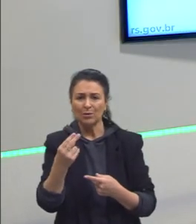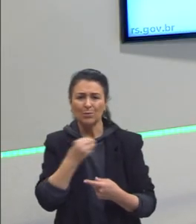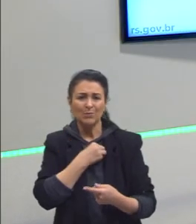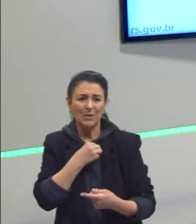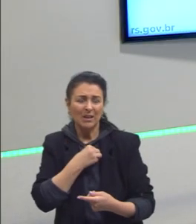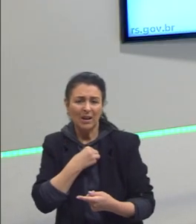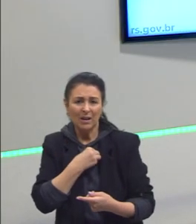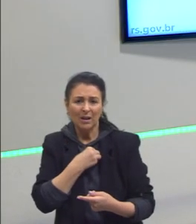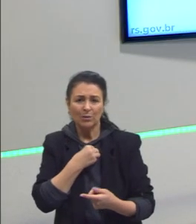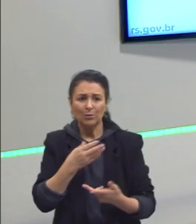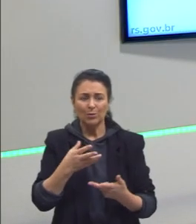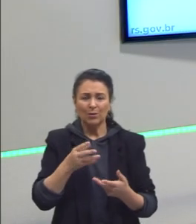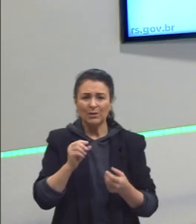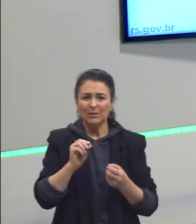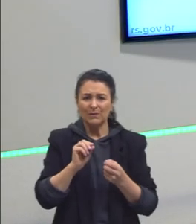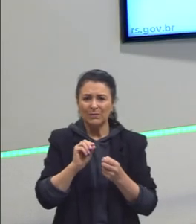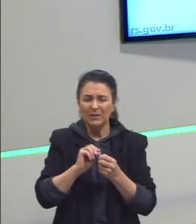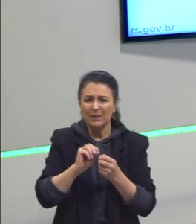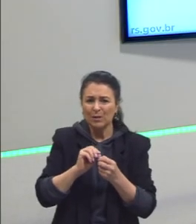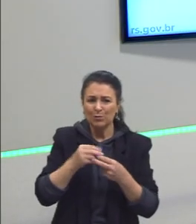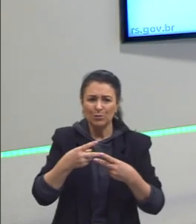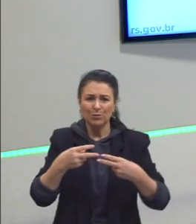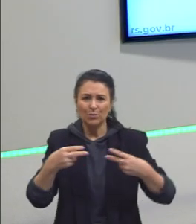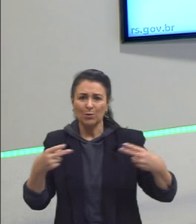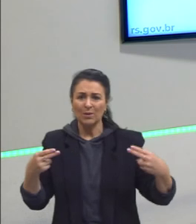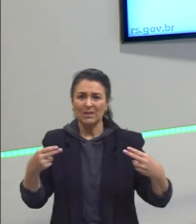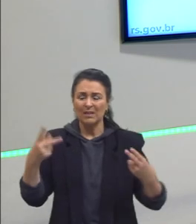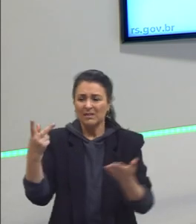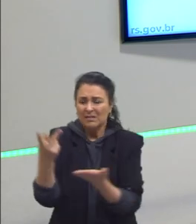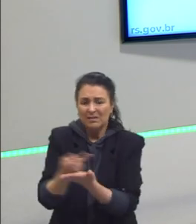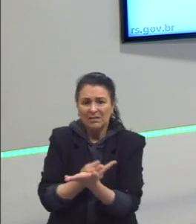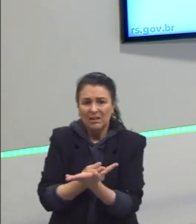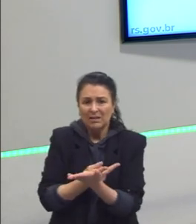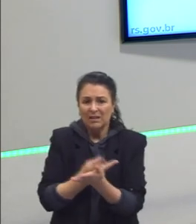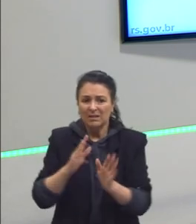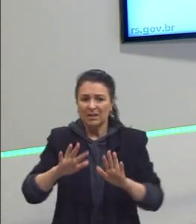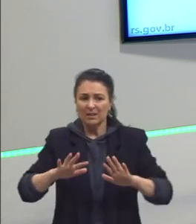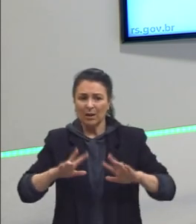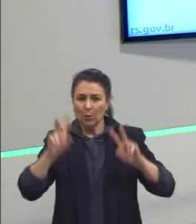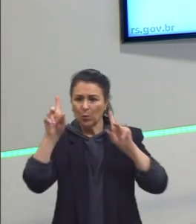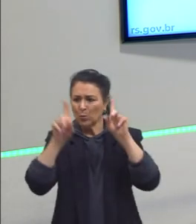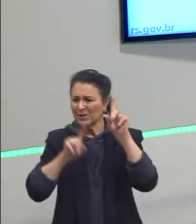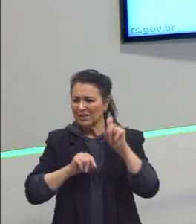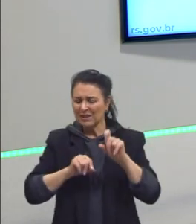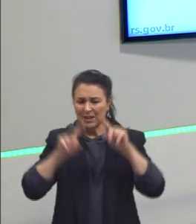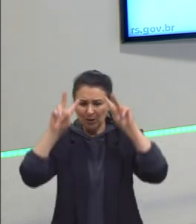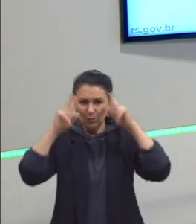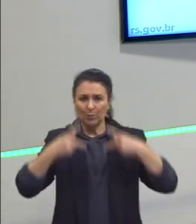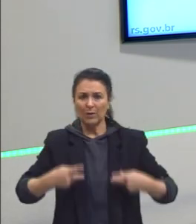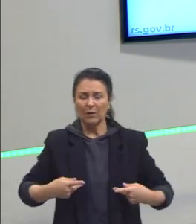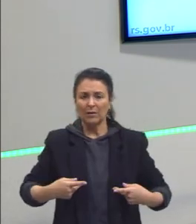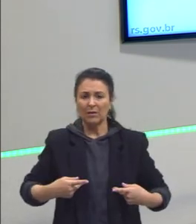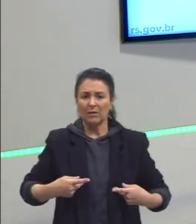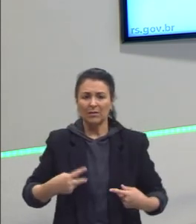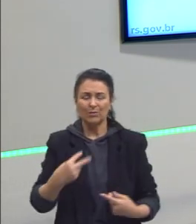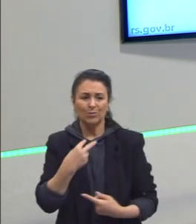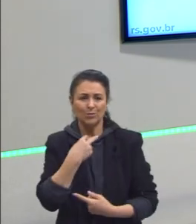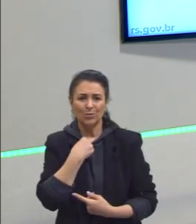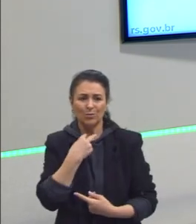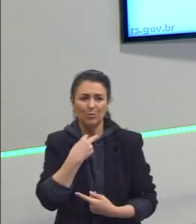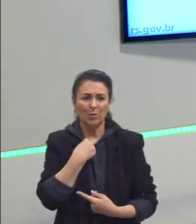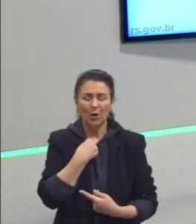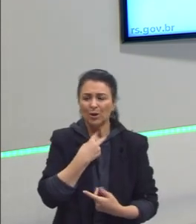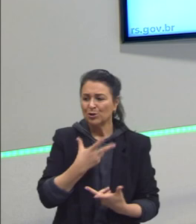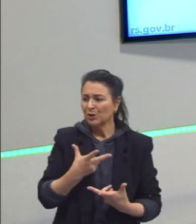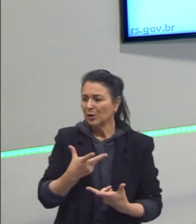podemos ir para o mal então o ser humano ele não pode ser deixado a à vontade